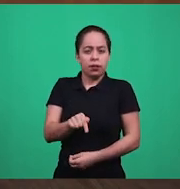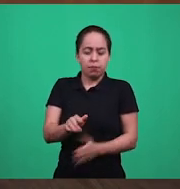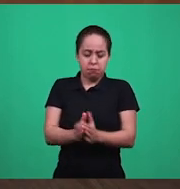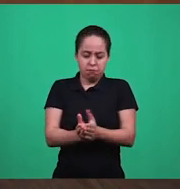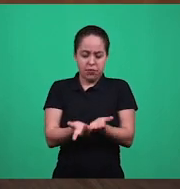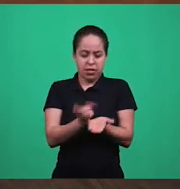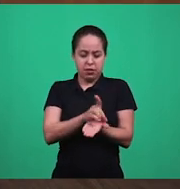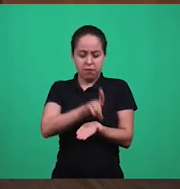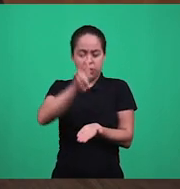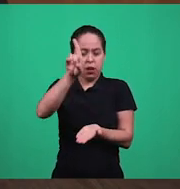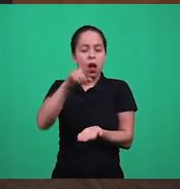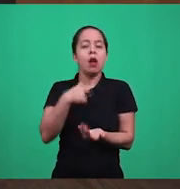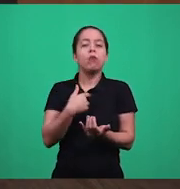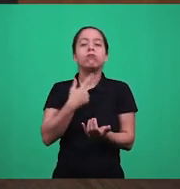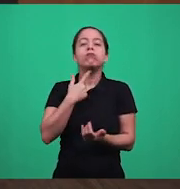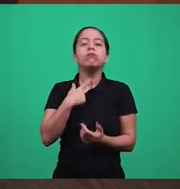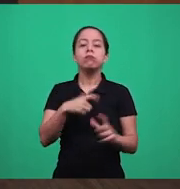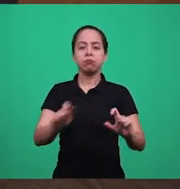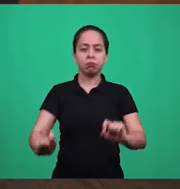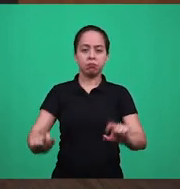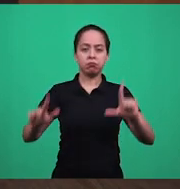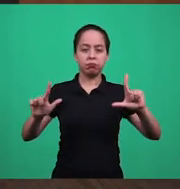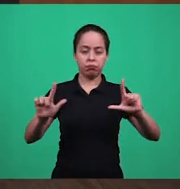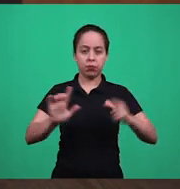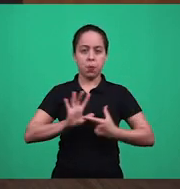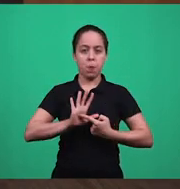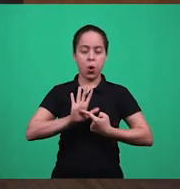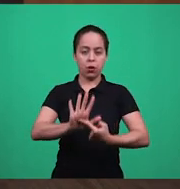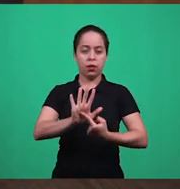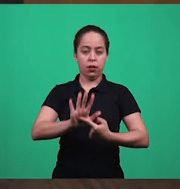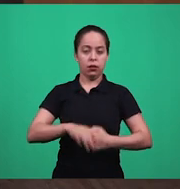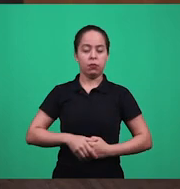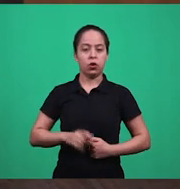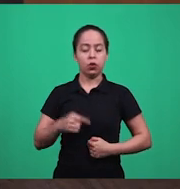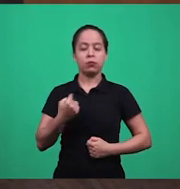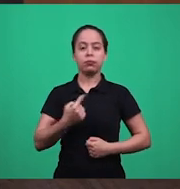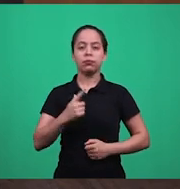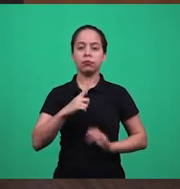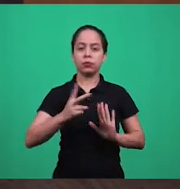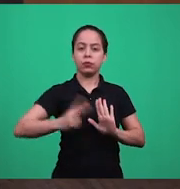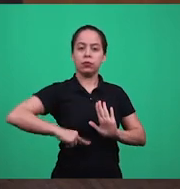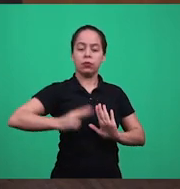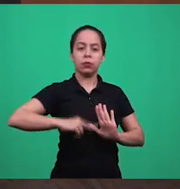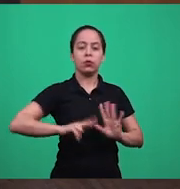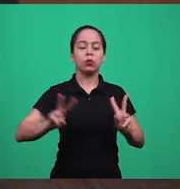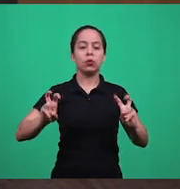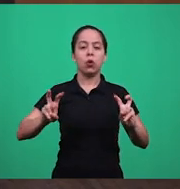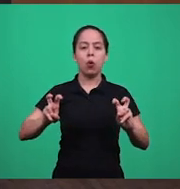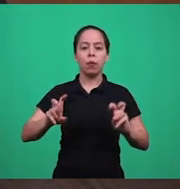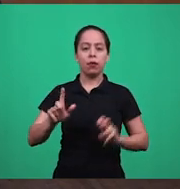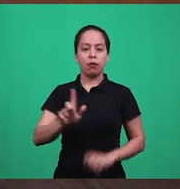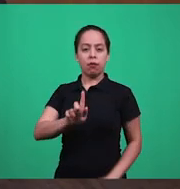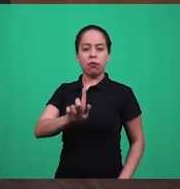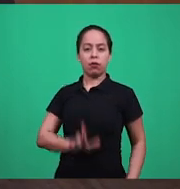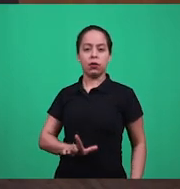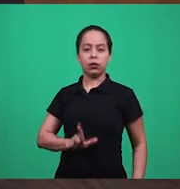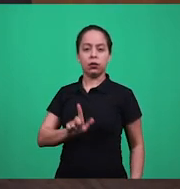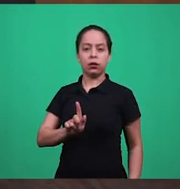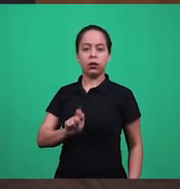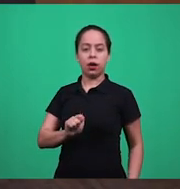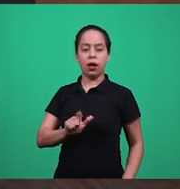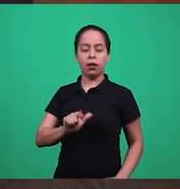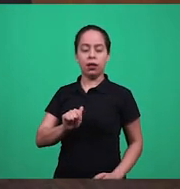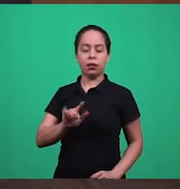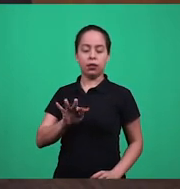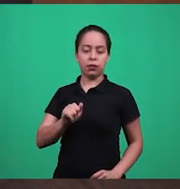eu gostaria que fosse projetado e que nós lêssemos, que está na carta aos Gálatas, capítulo